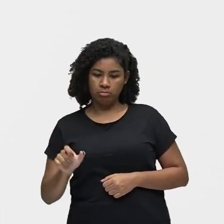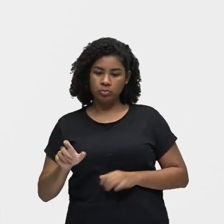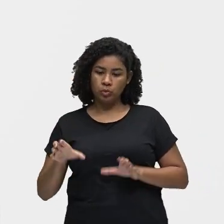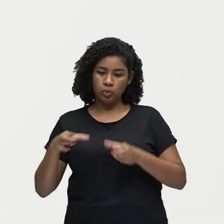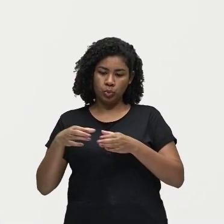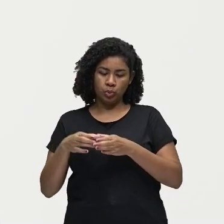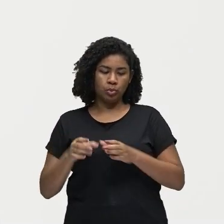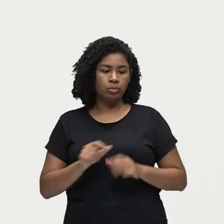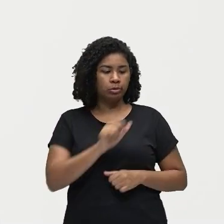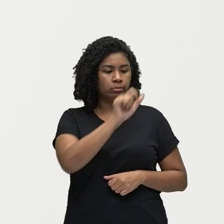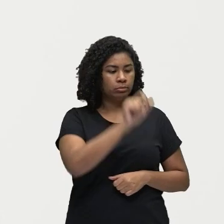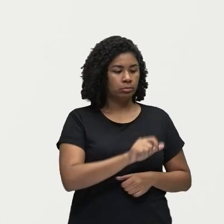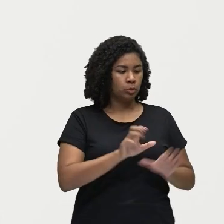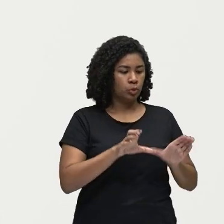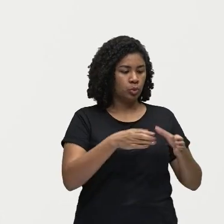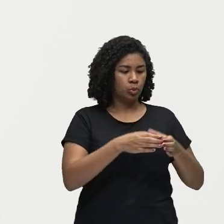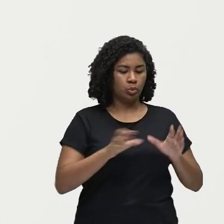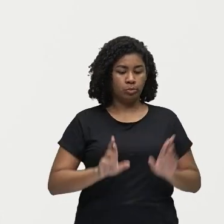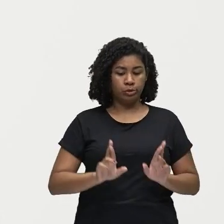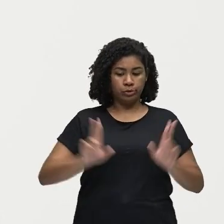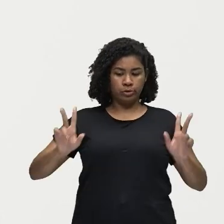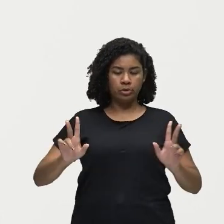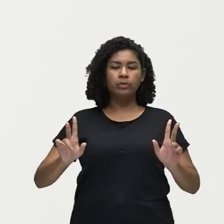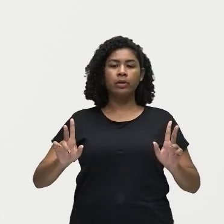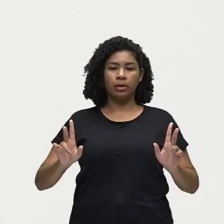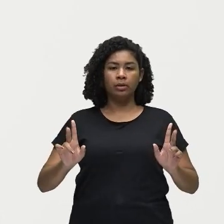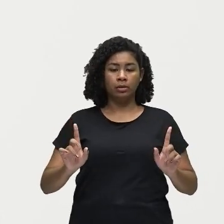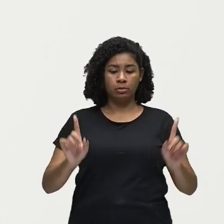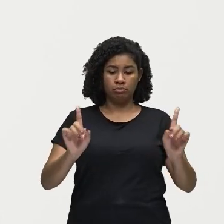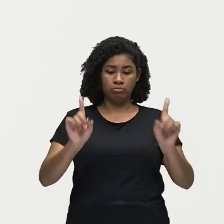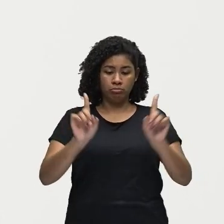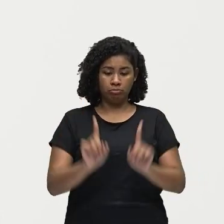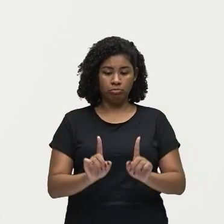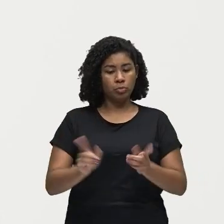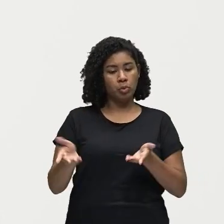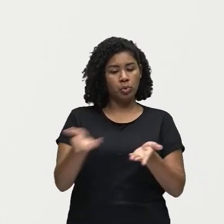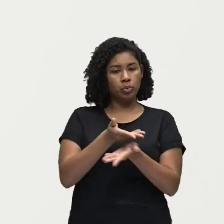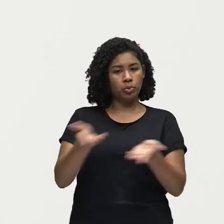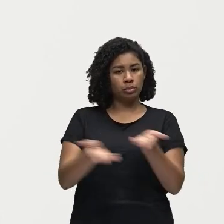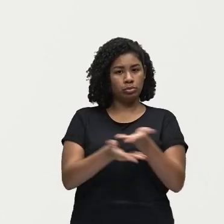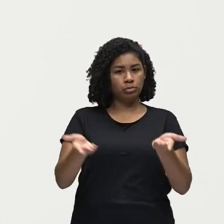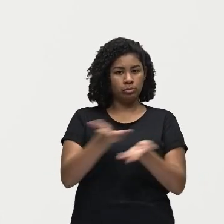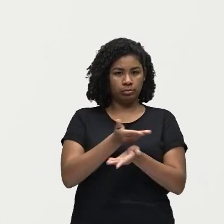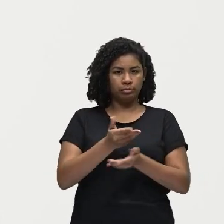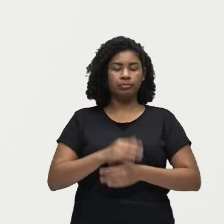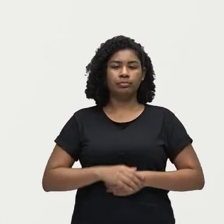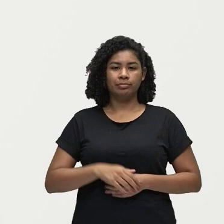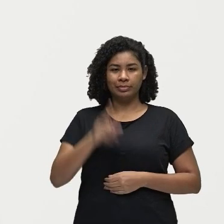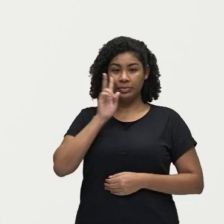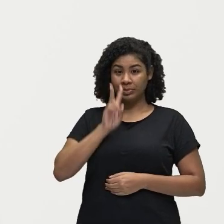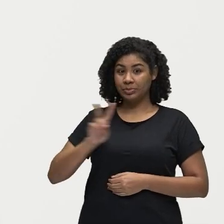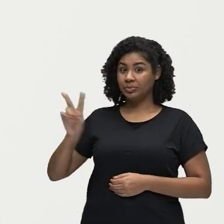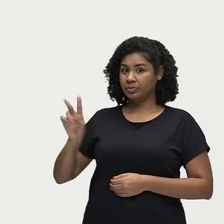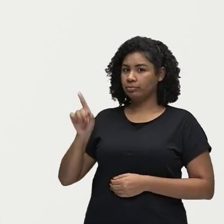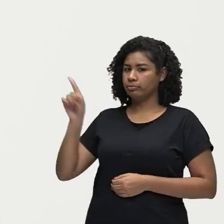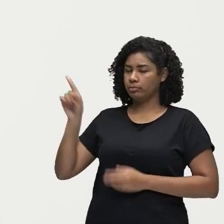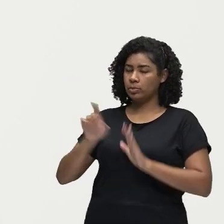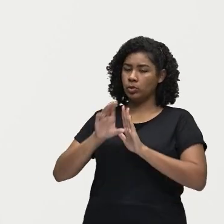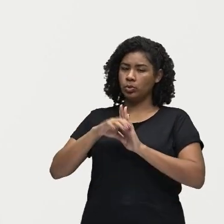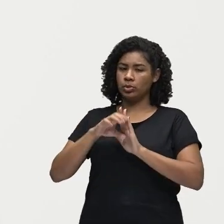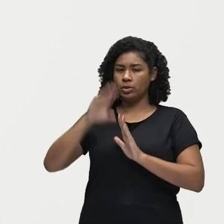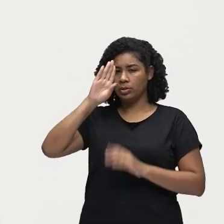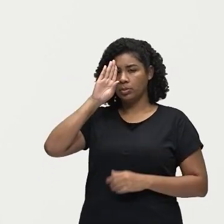não esqueçam, relações ecológicas interespecíficas são interações